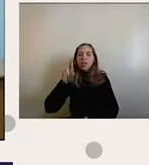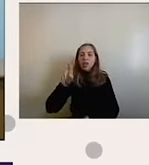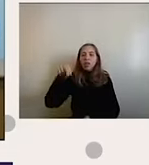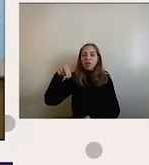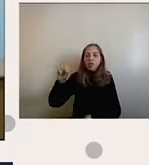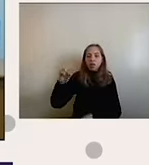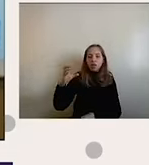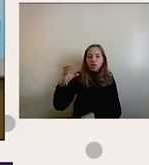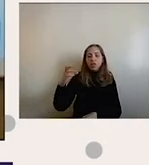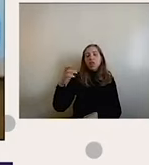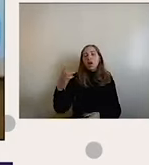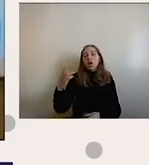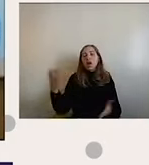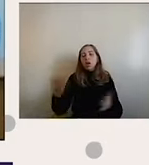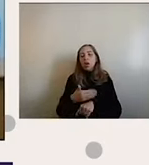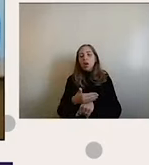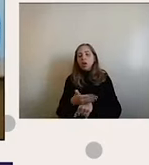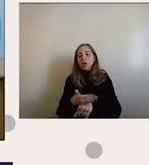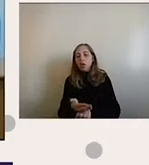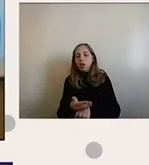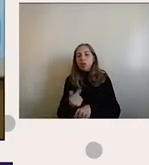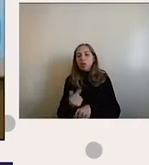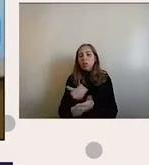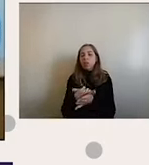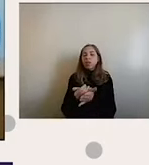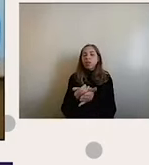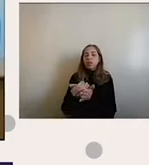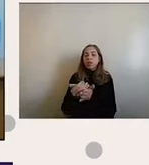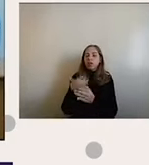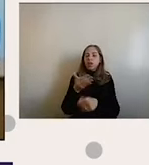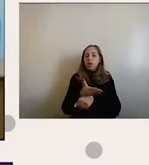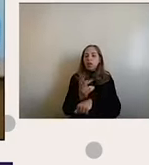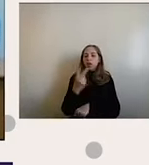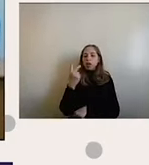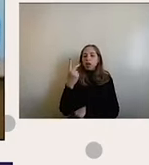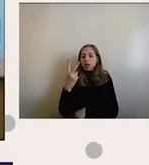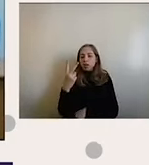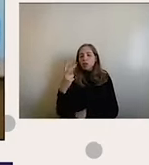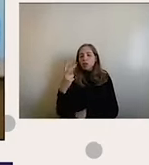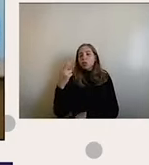vai iniciar às 14h15.